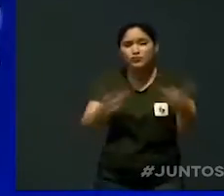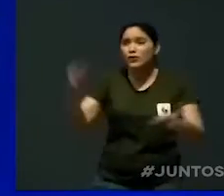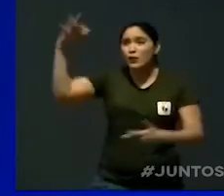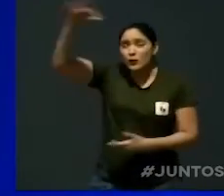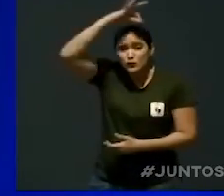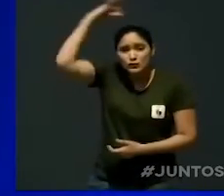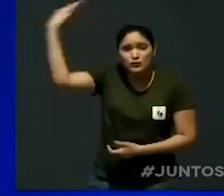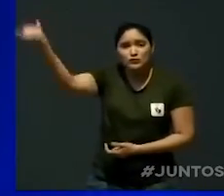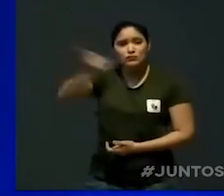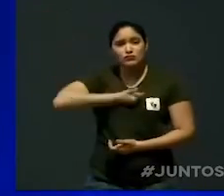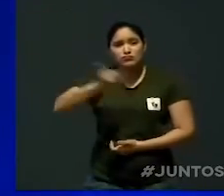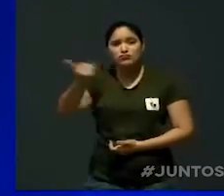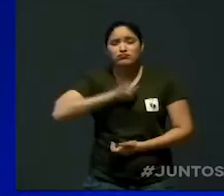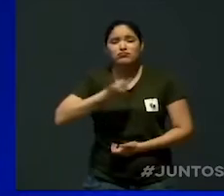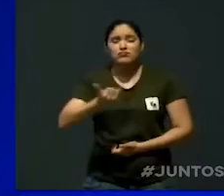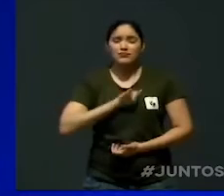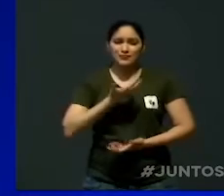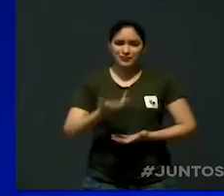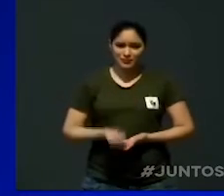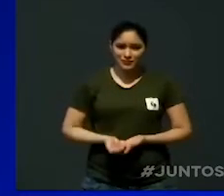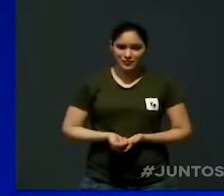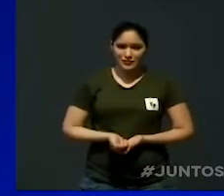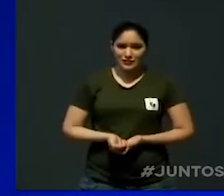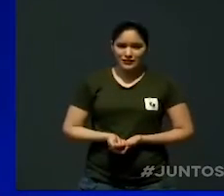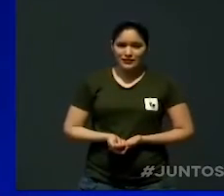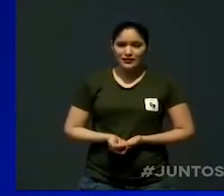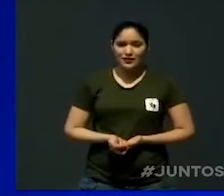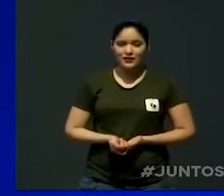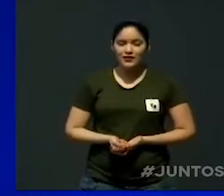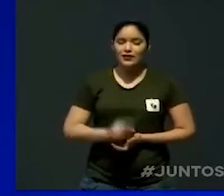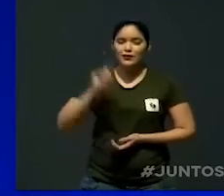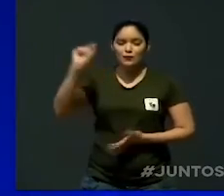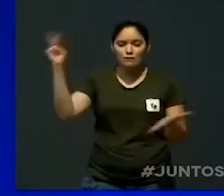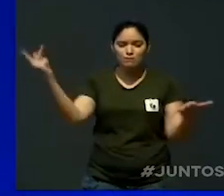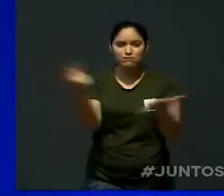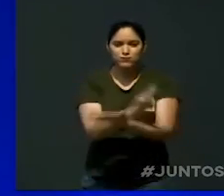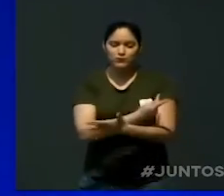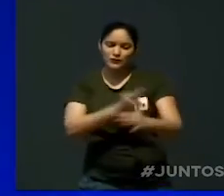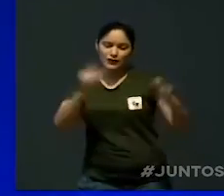Espírito Santo de Deus. O impacto sobre a minha casa é inevitável.